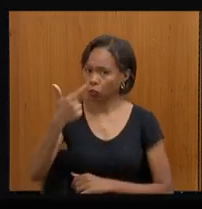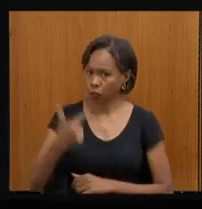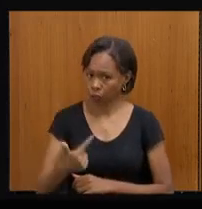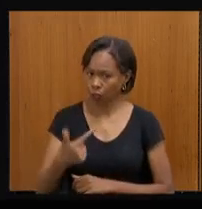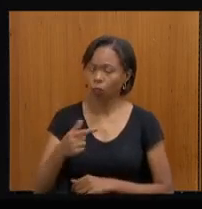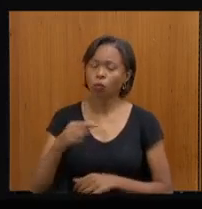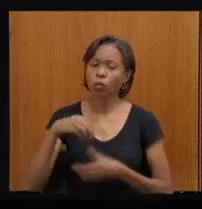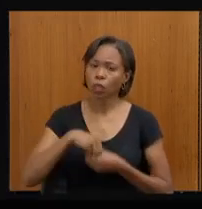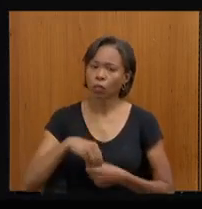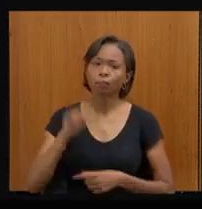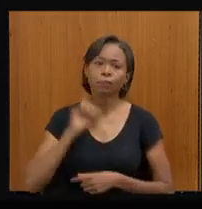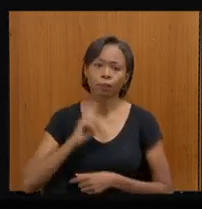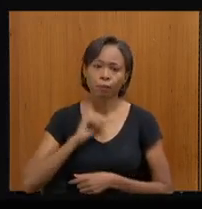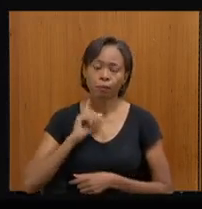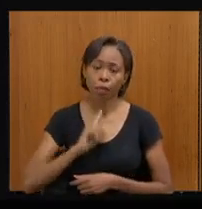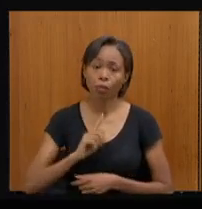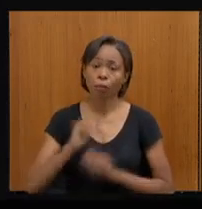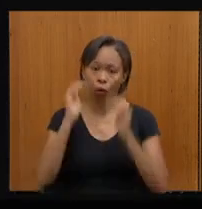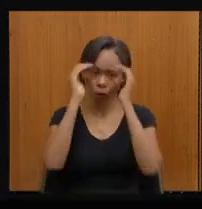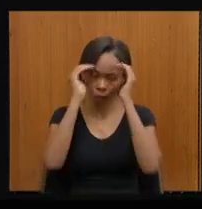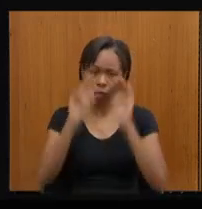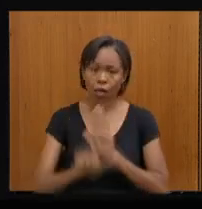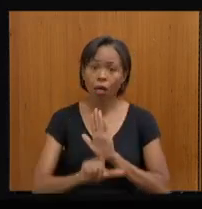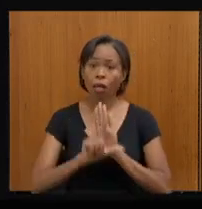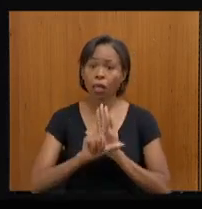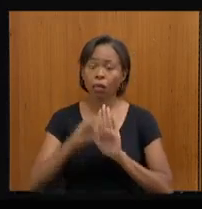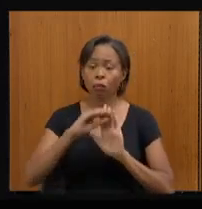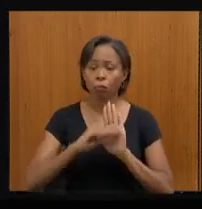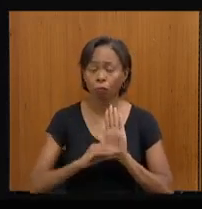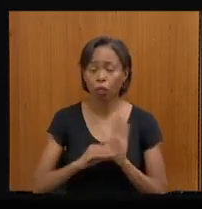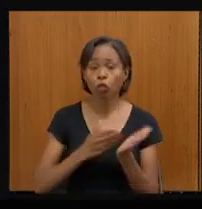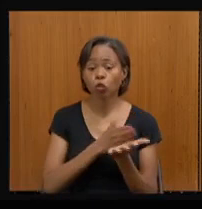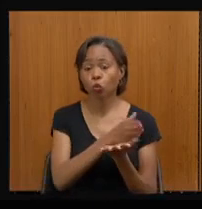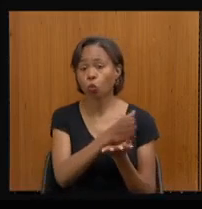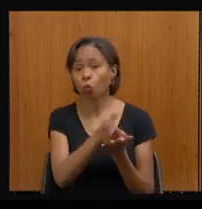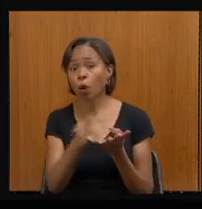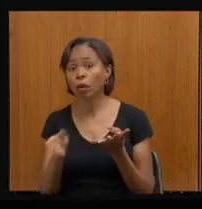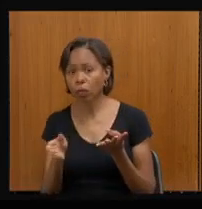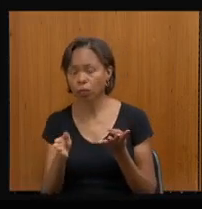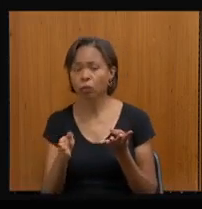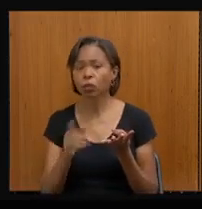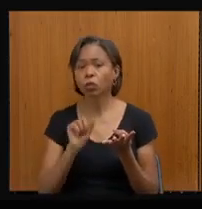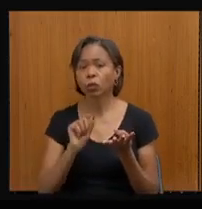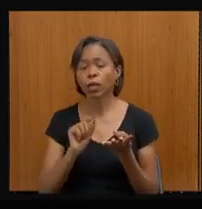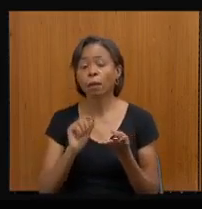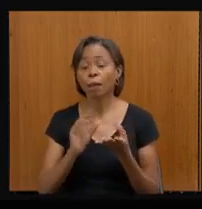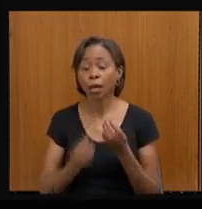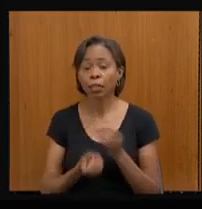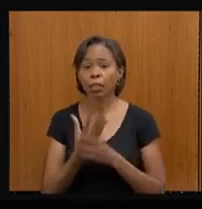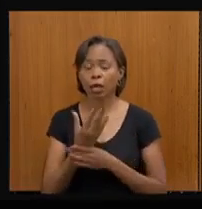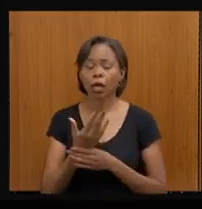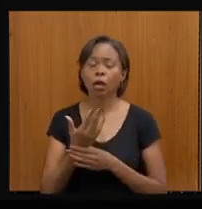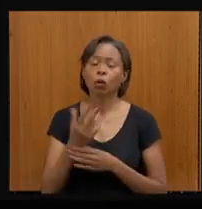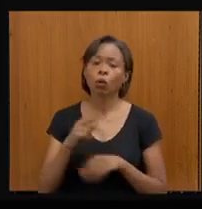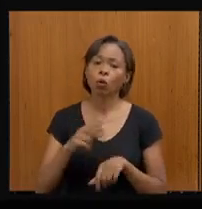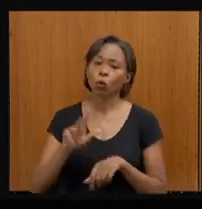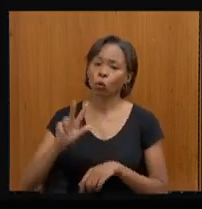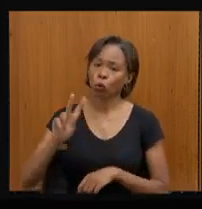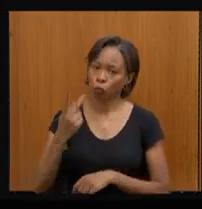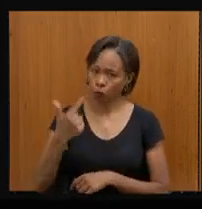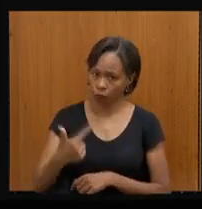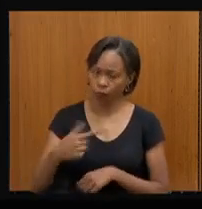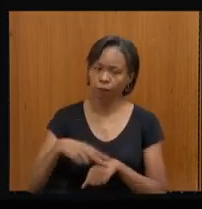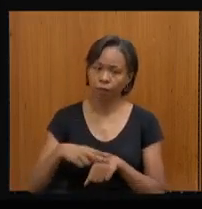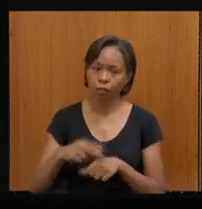regulamentações nos quatro pilares básicos para introdução do inteligente Verde Pilar um